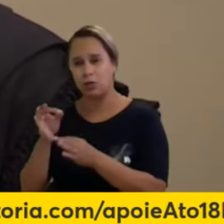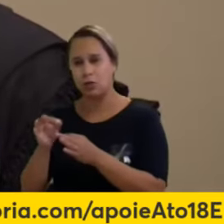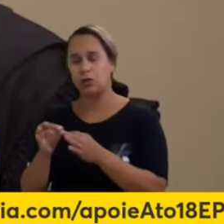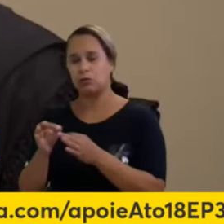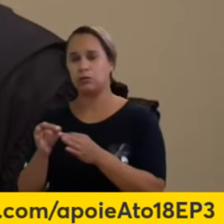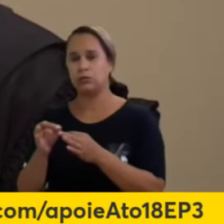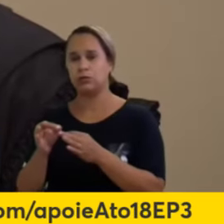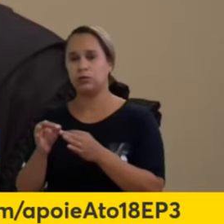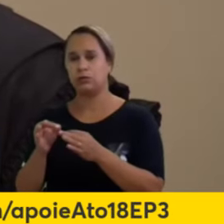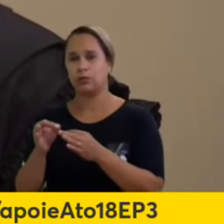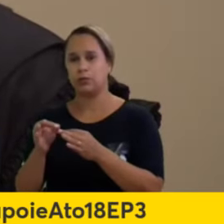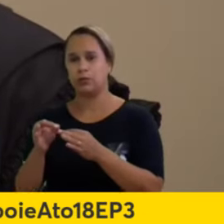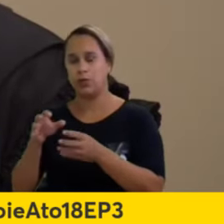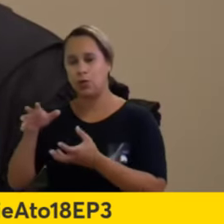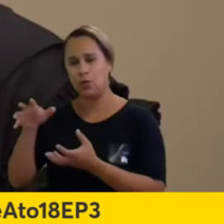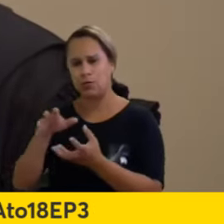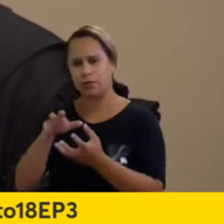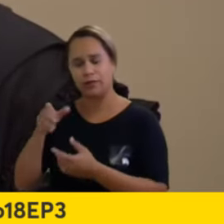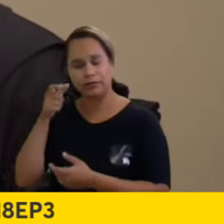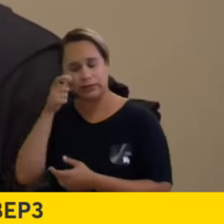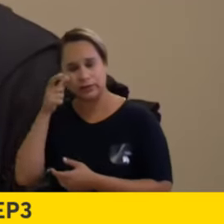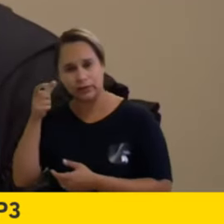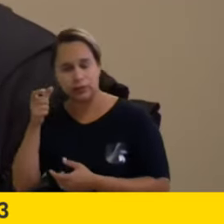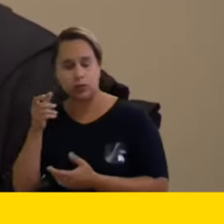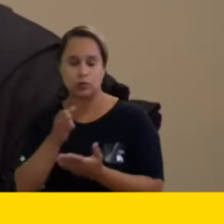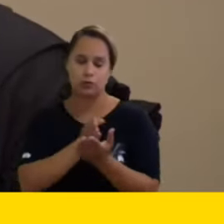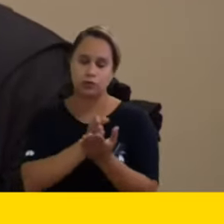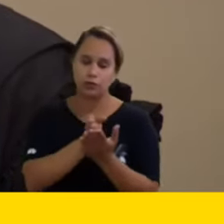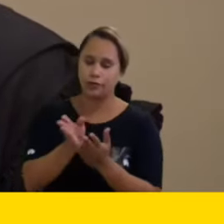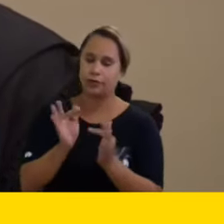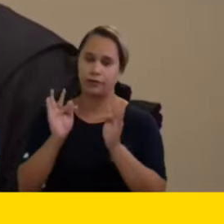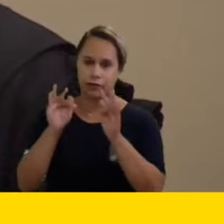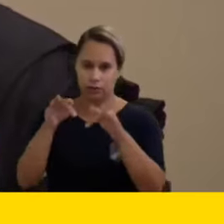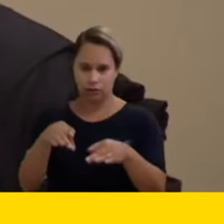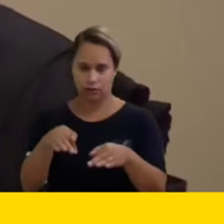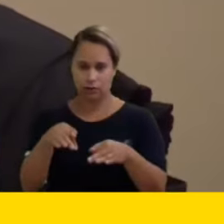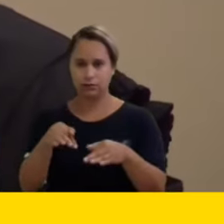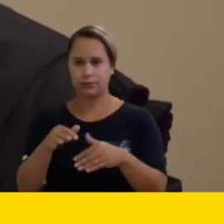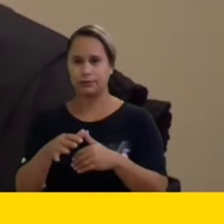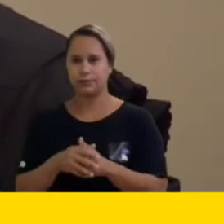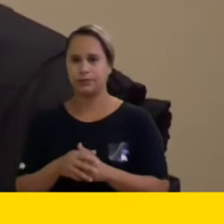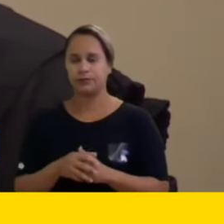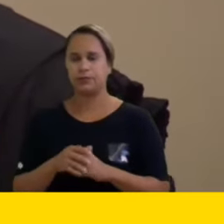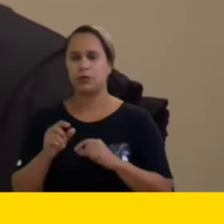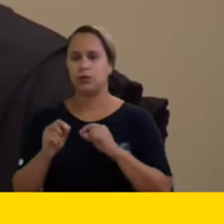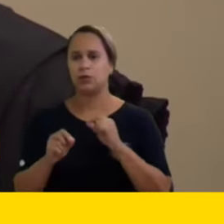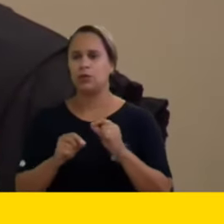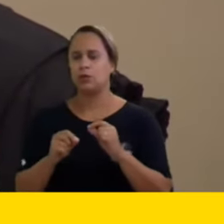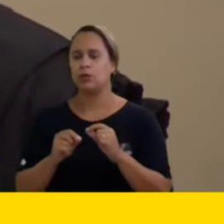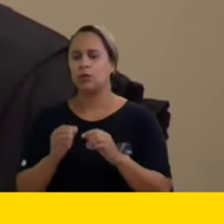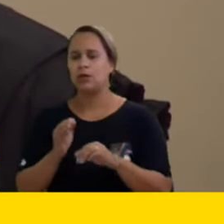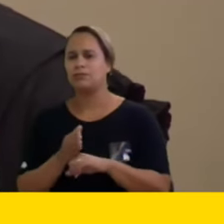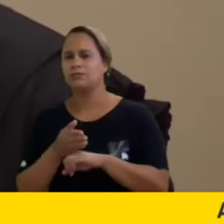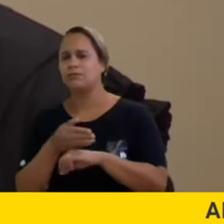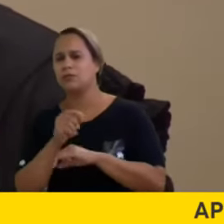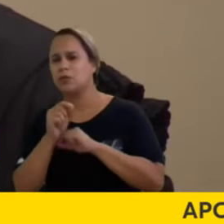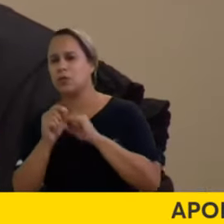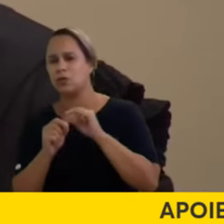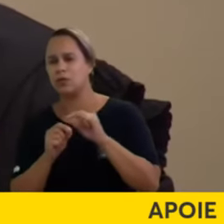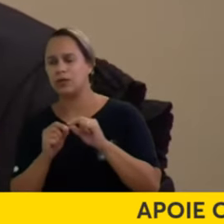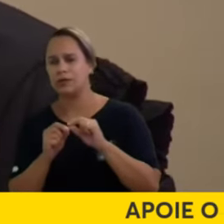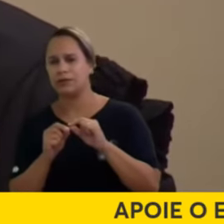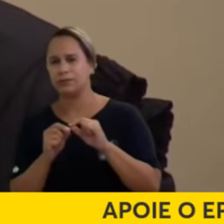confito de interesses e de desvio do finalidade sucede que esses precedentes não possuem similitude fática com